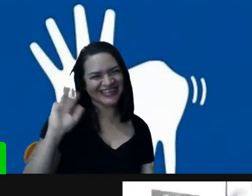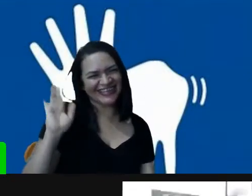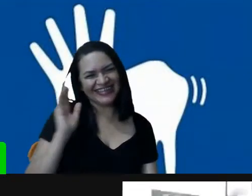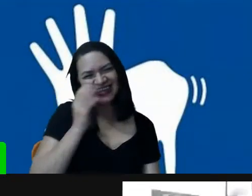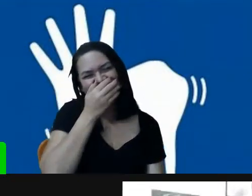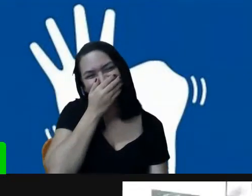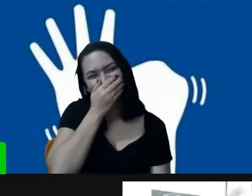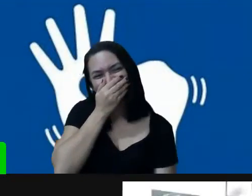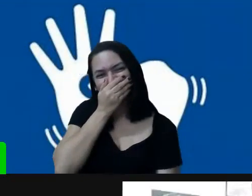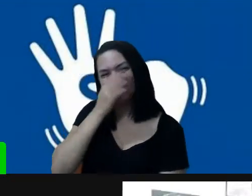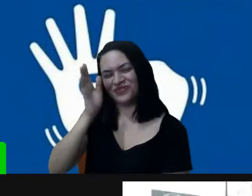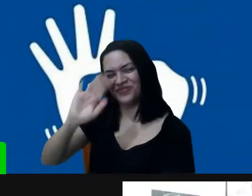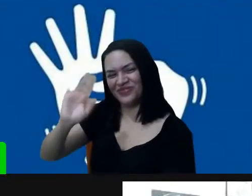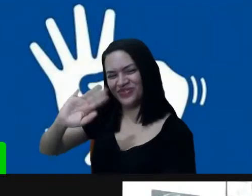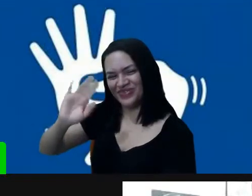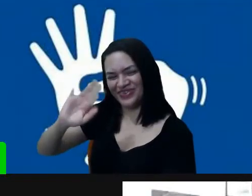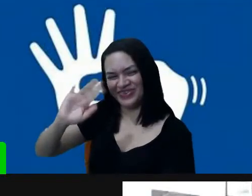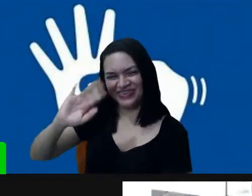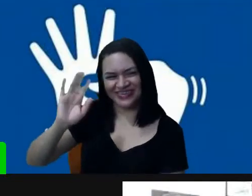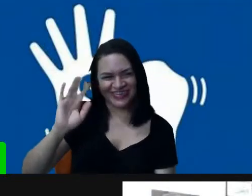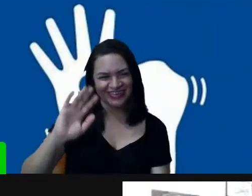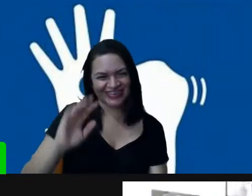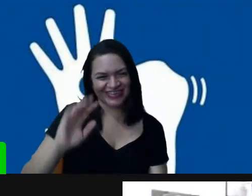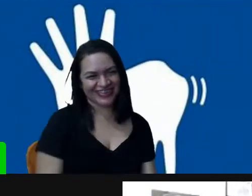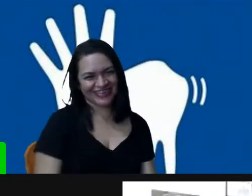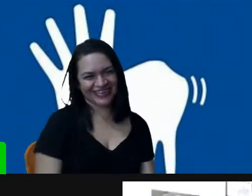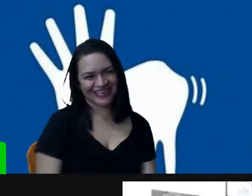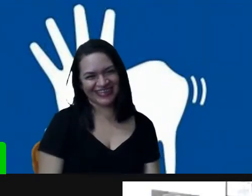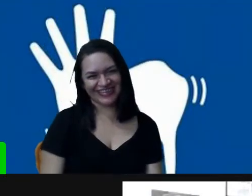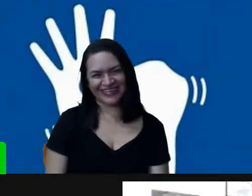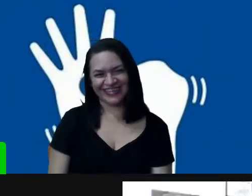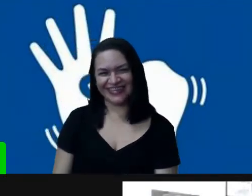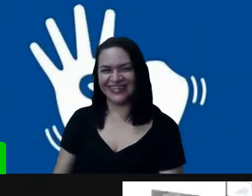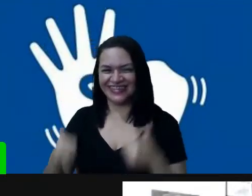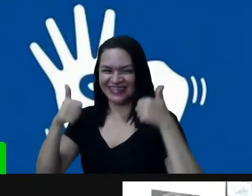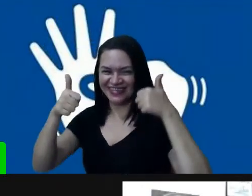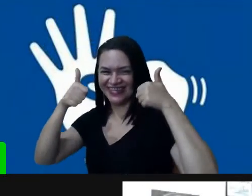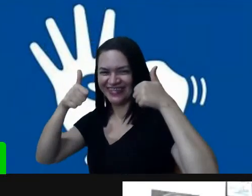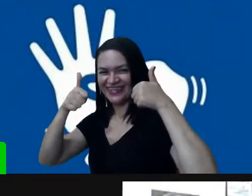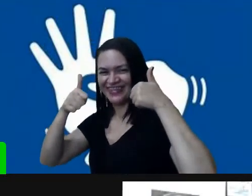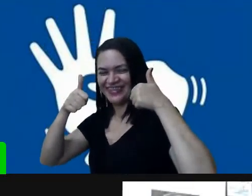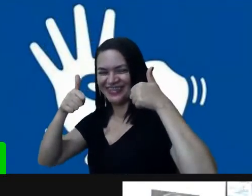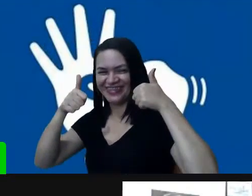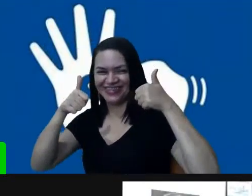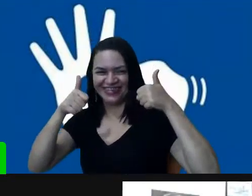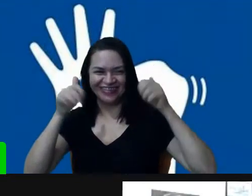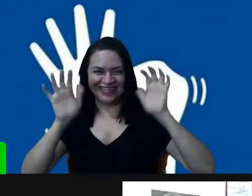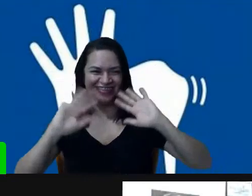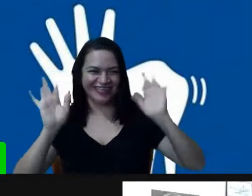Obrigado, obrigado, Nosso produtor, obrigada. Tchau, gente. obrigado. Tchau.